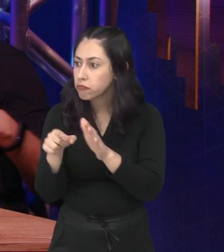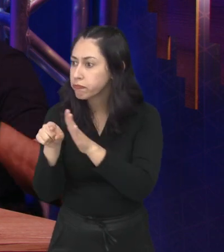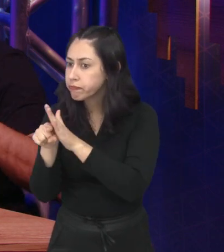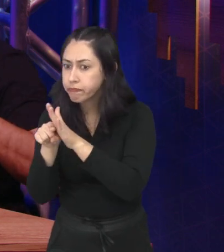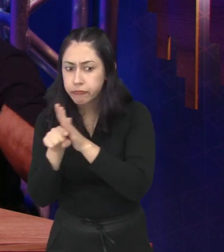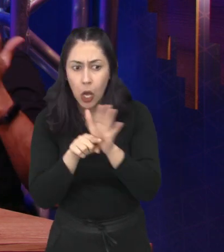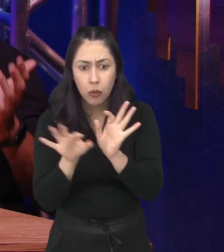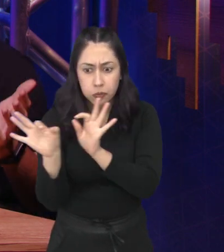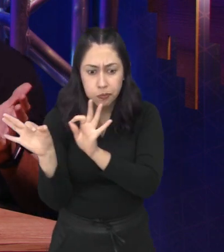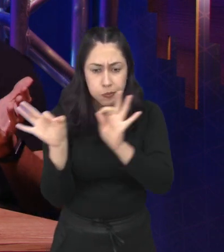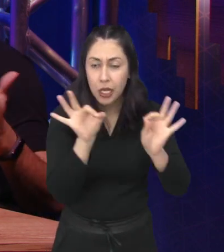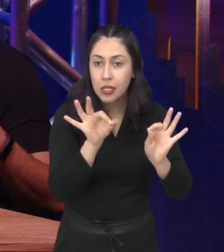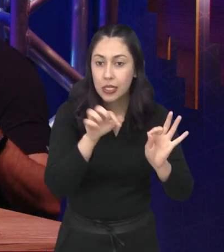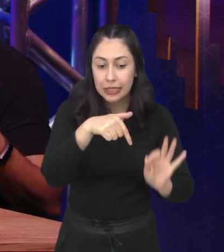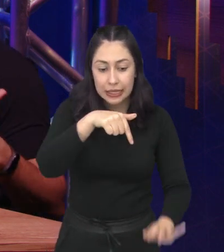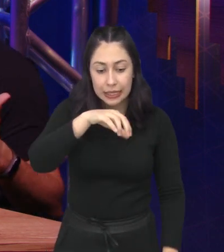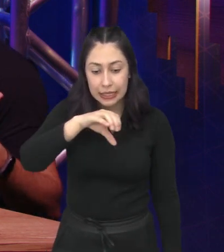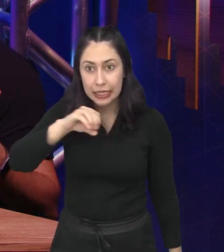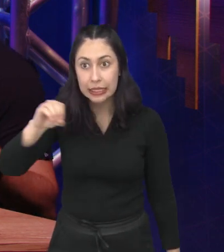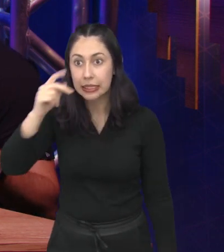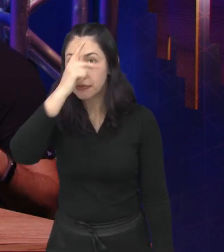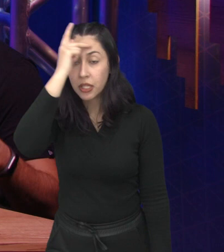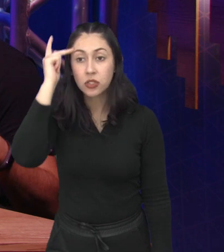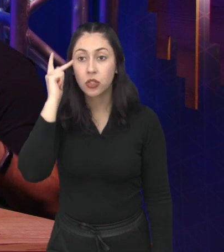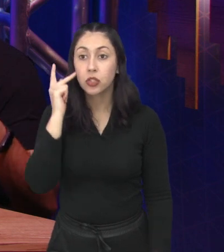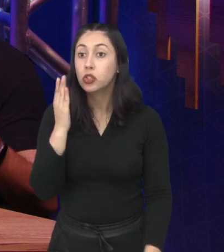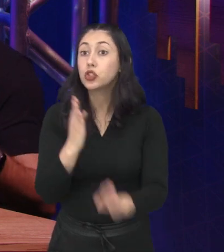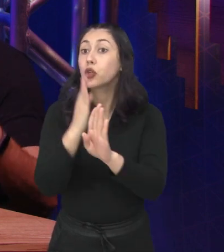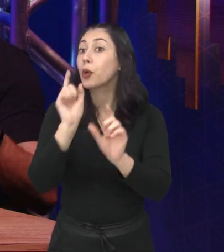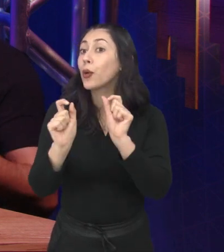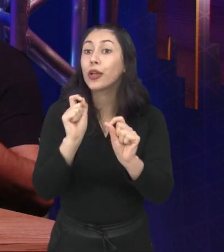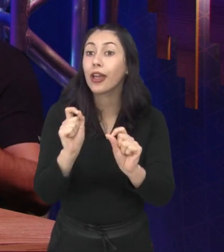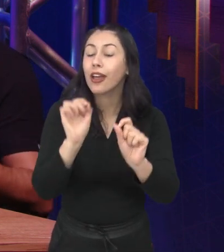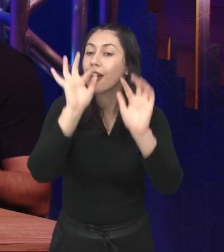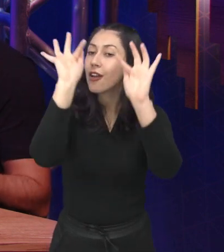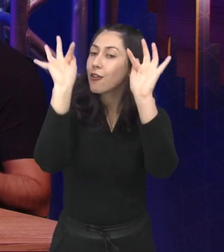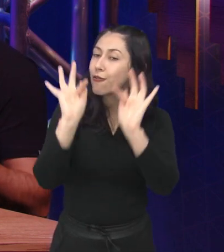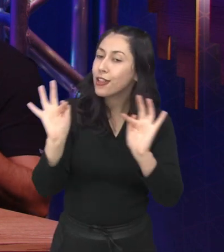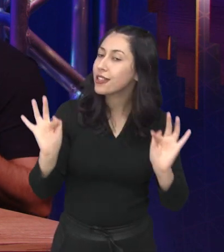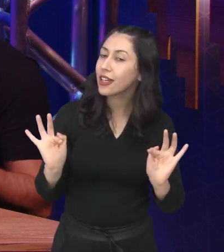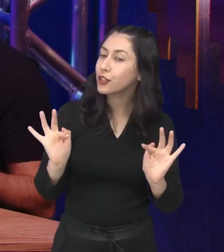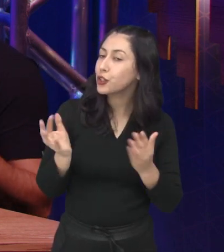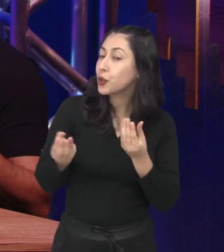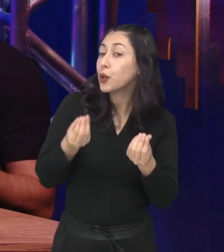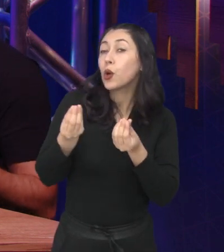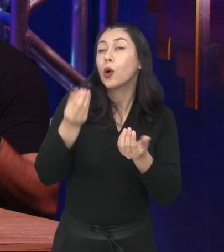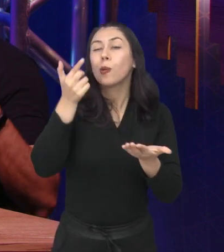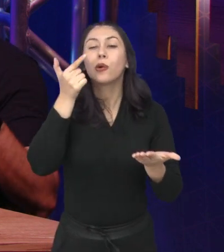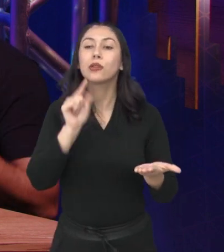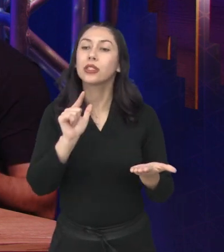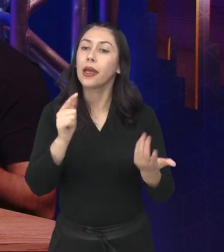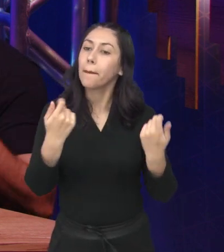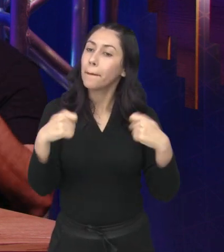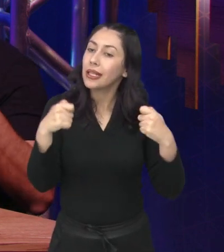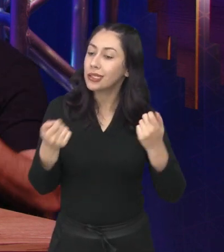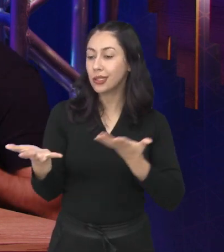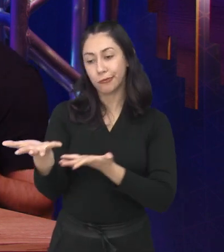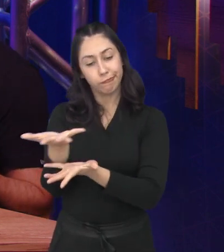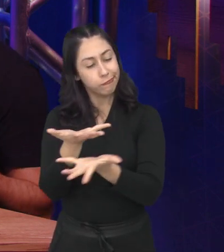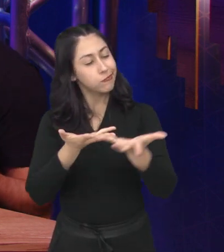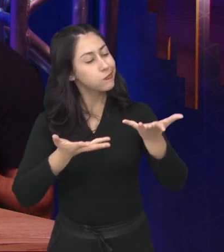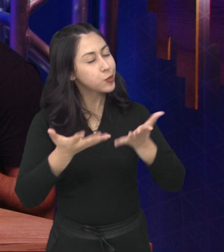vida de mais de 700 pessoas, foi que a chave para ser feliz é ter boas